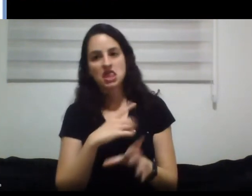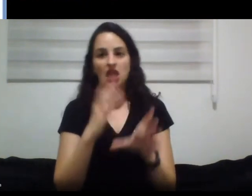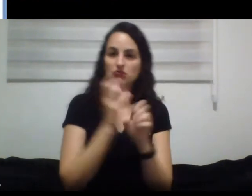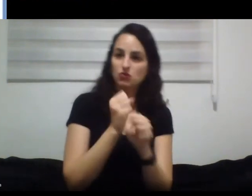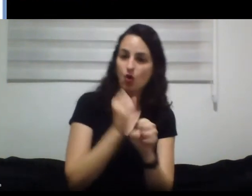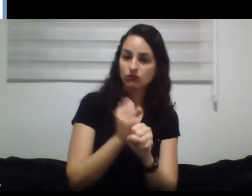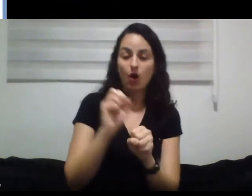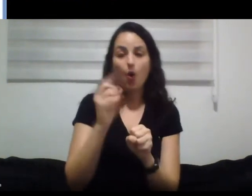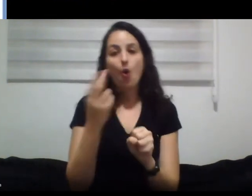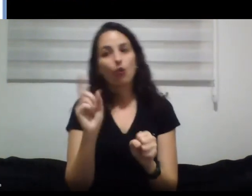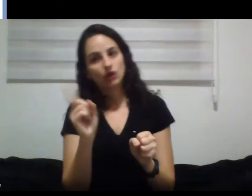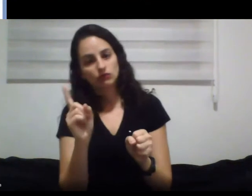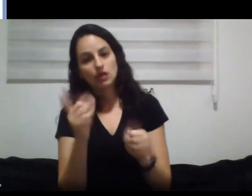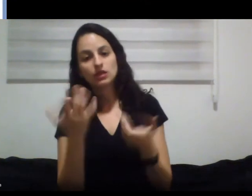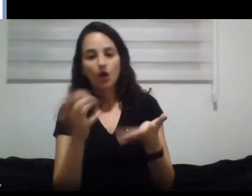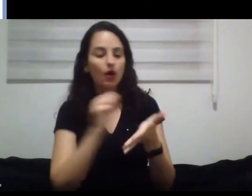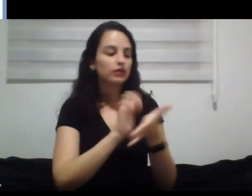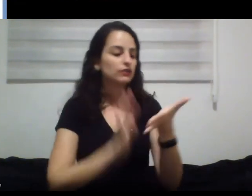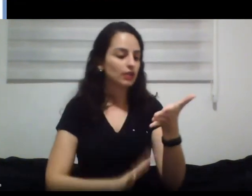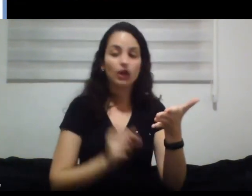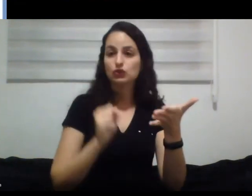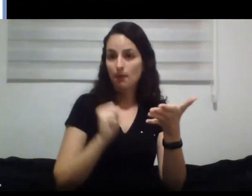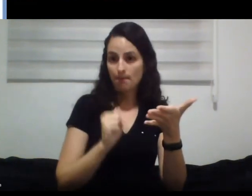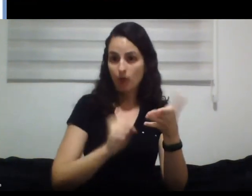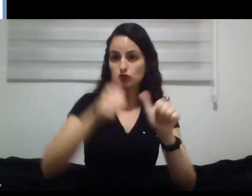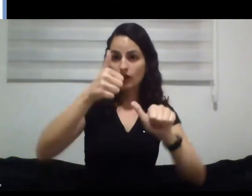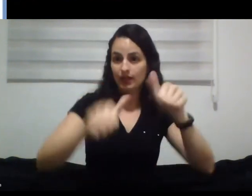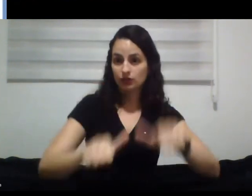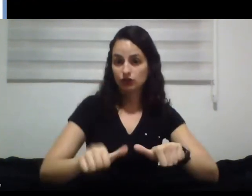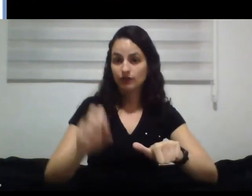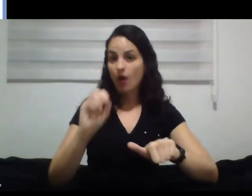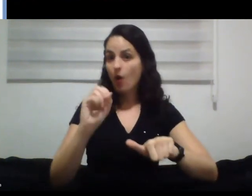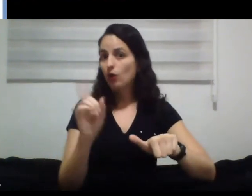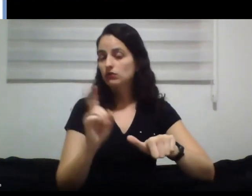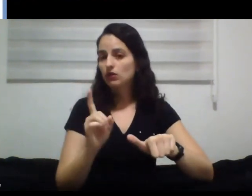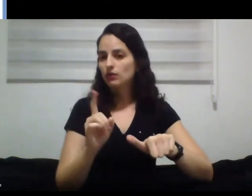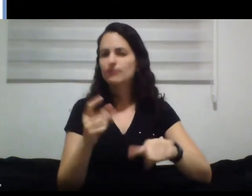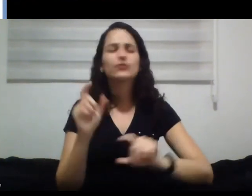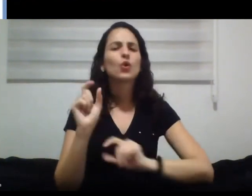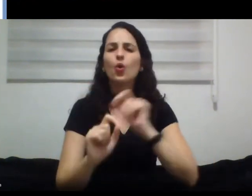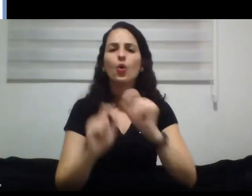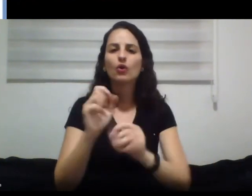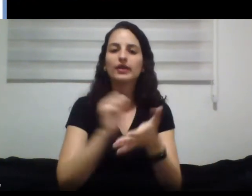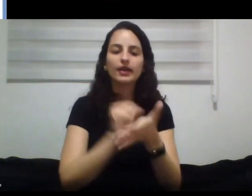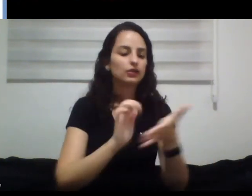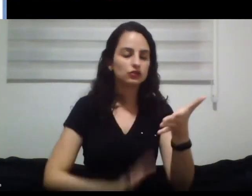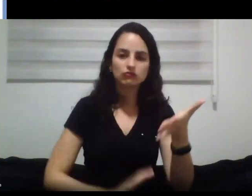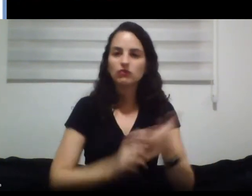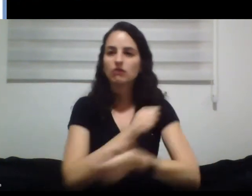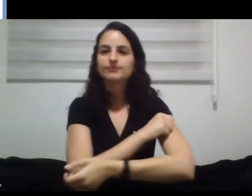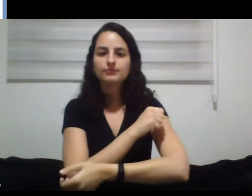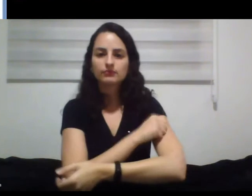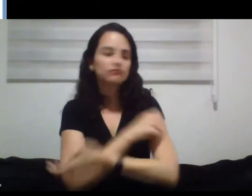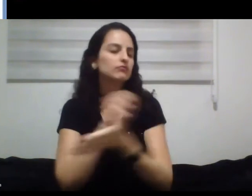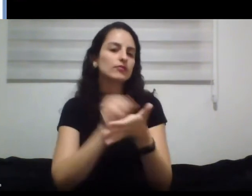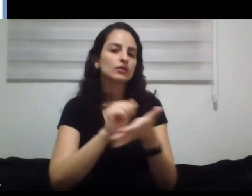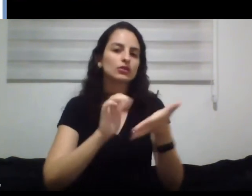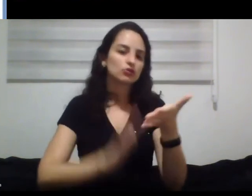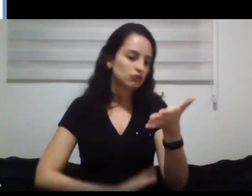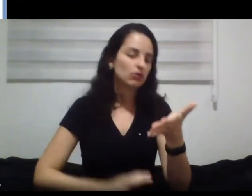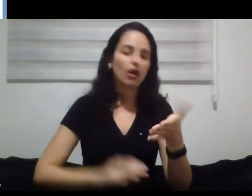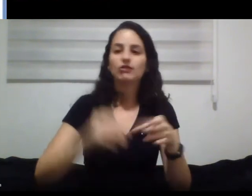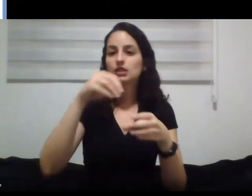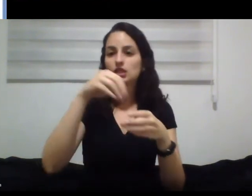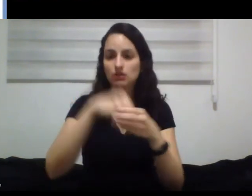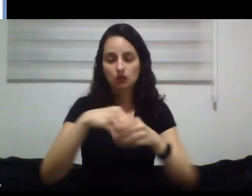aquelas possibilidades que existem, tanto no Classroom como no Moodle, em que o aluno tem uma ação